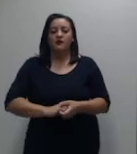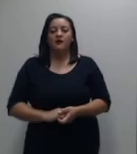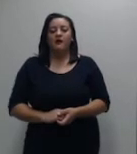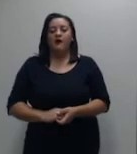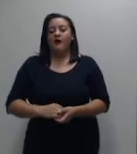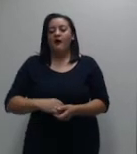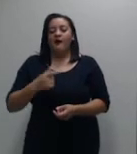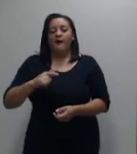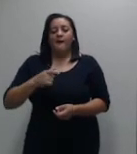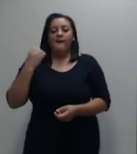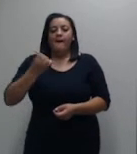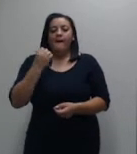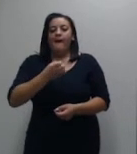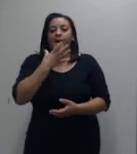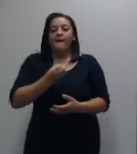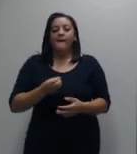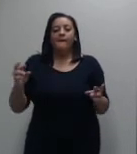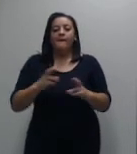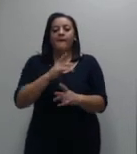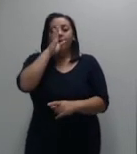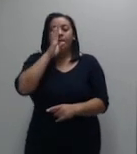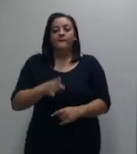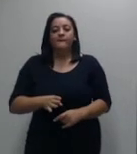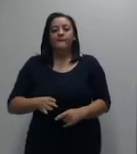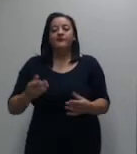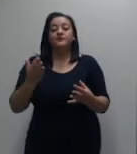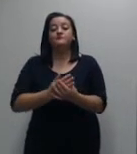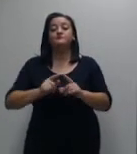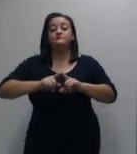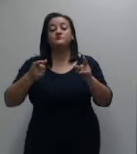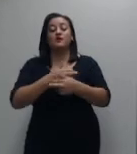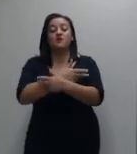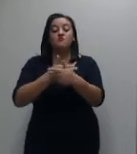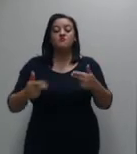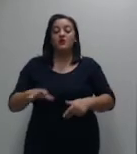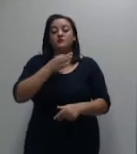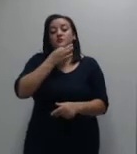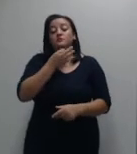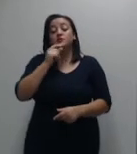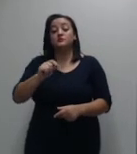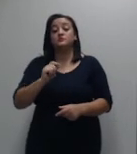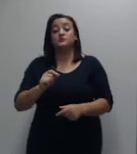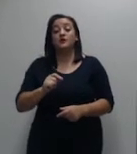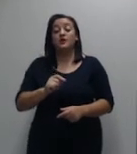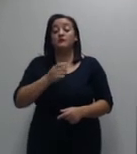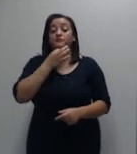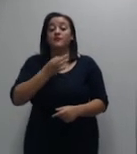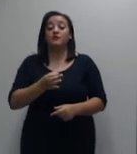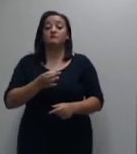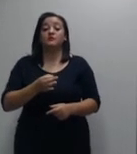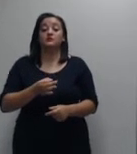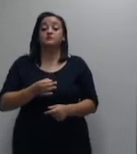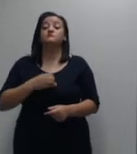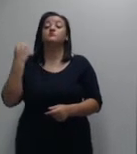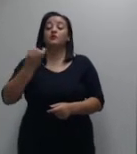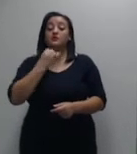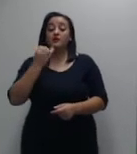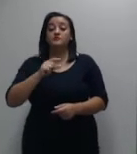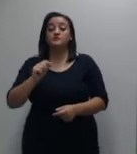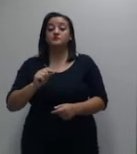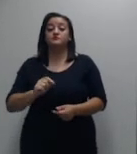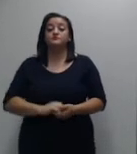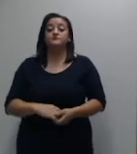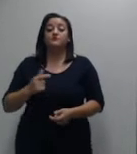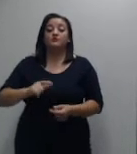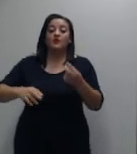aqui se diz respeito ao mérito do processo mais uma série de argumentos que são argumentos absolutamente irrelevante que não foram